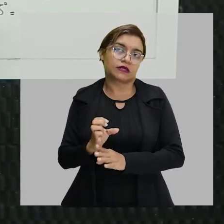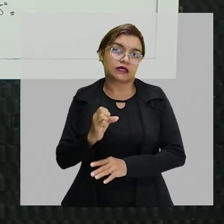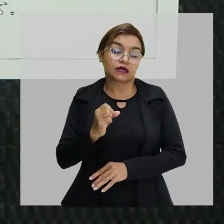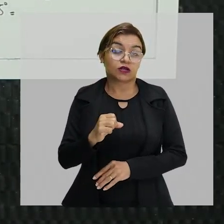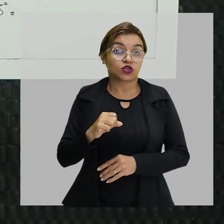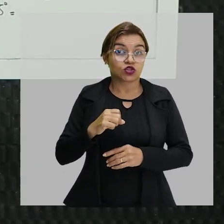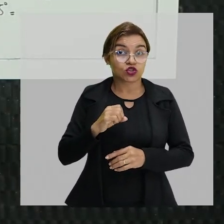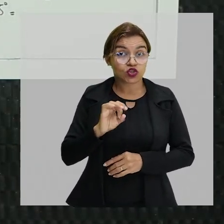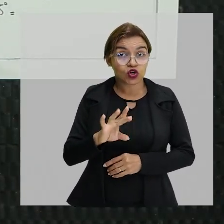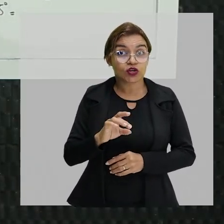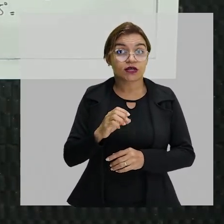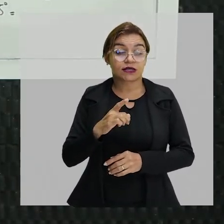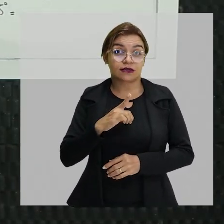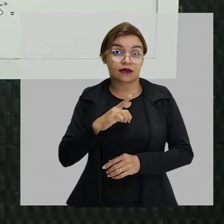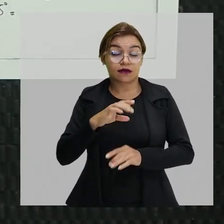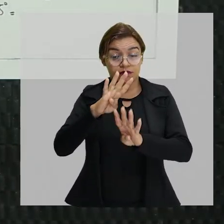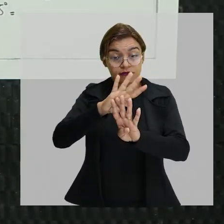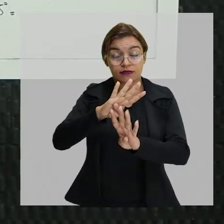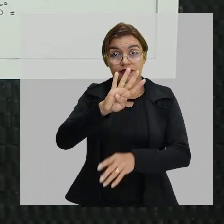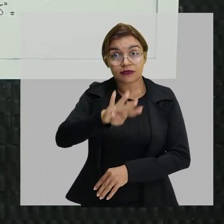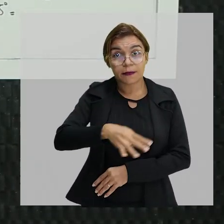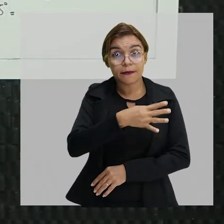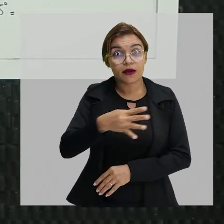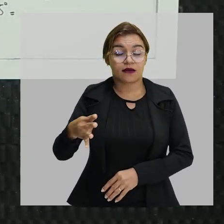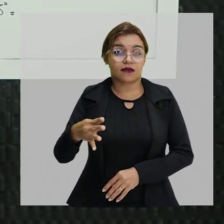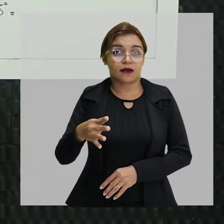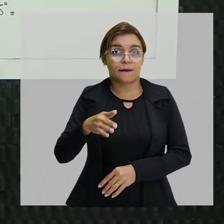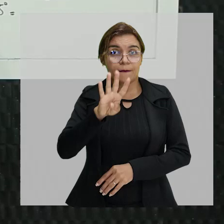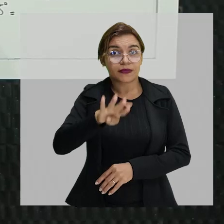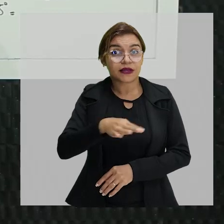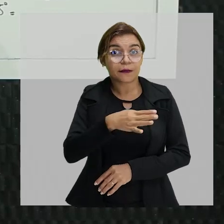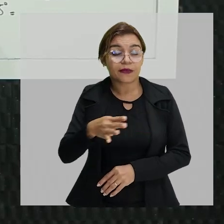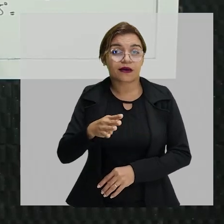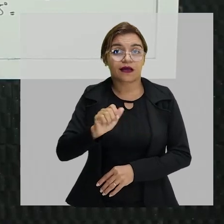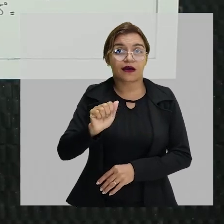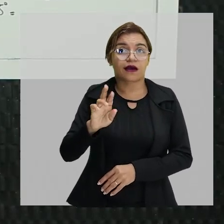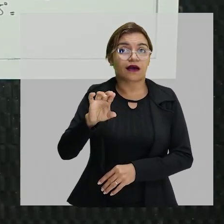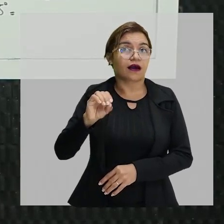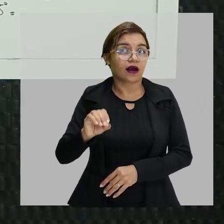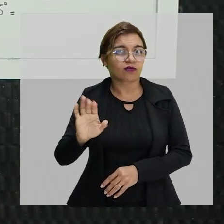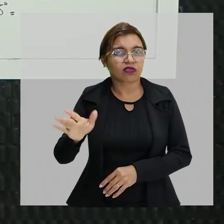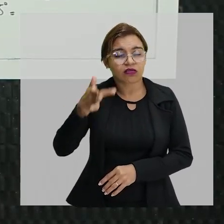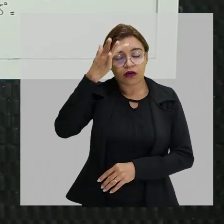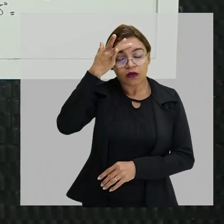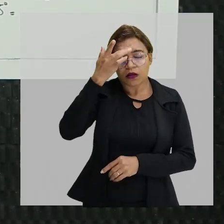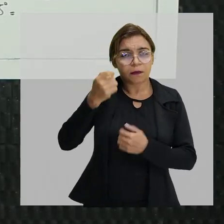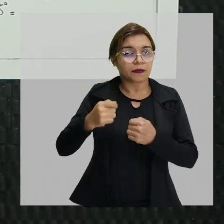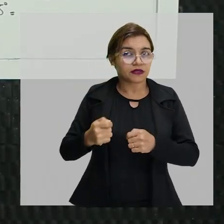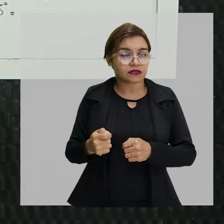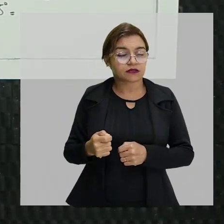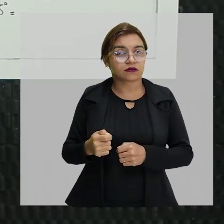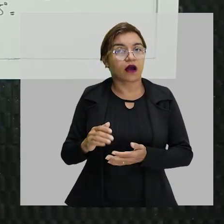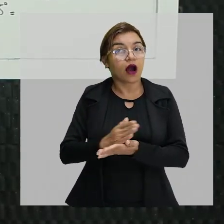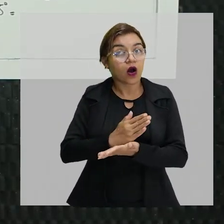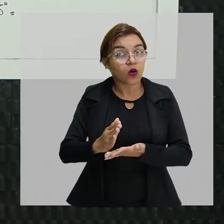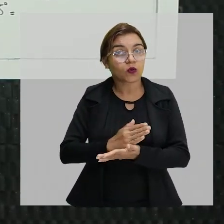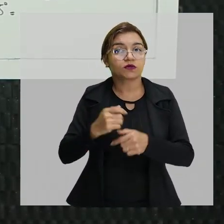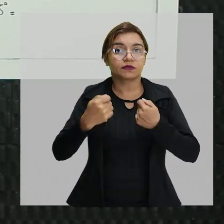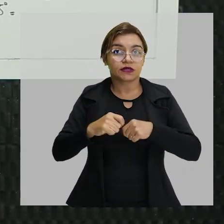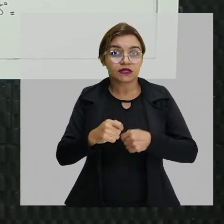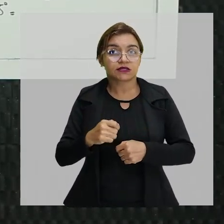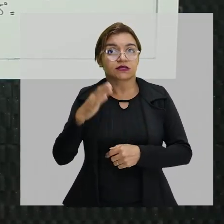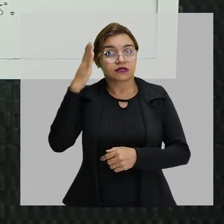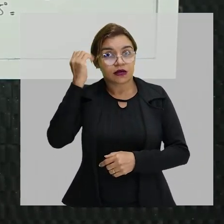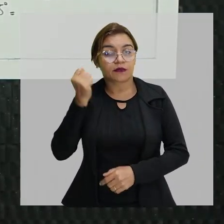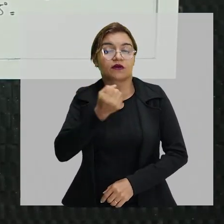você não é obrigado a decorar toda aquela tabela dos arcos. Né? Tem alguns arcos que você tem que saber o valor do seno,